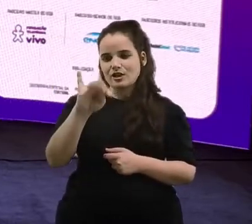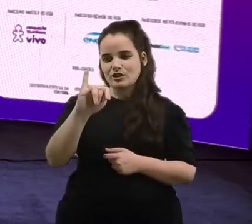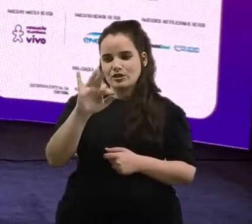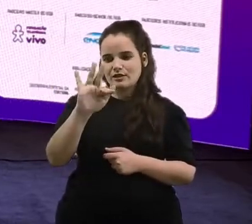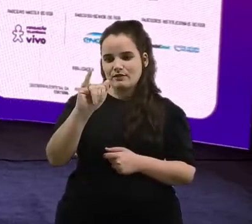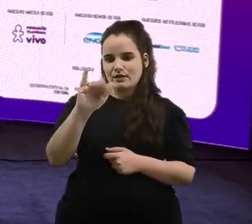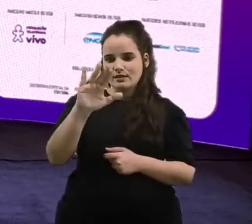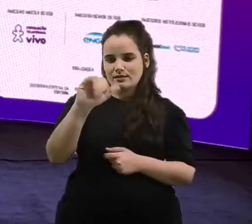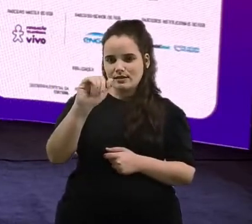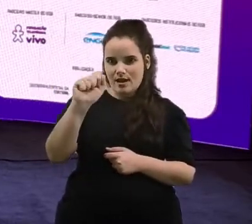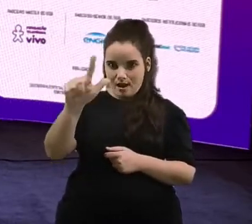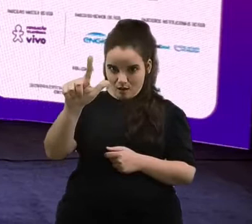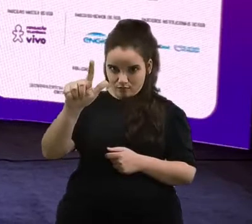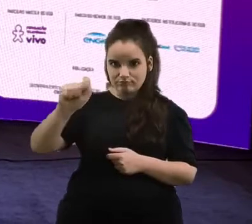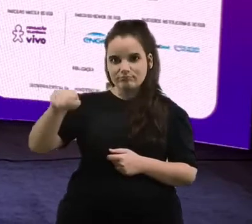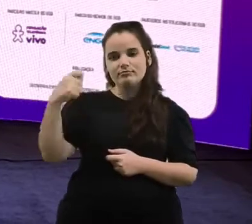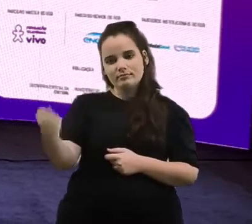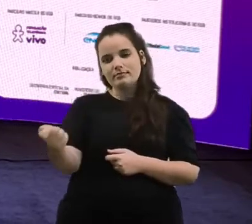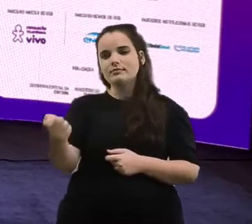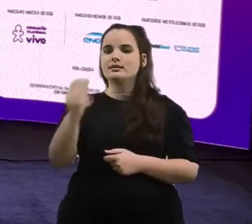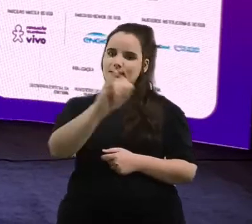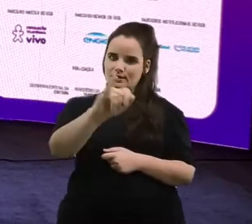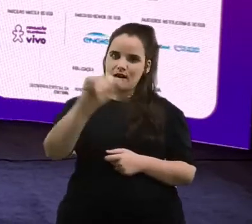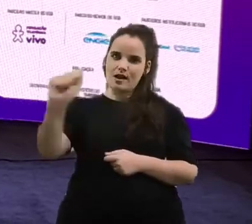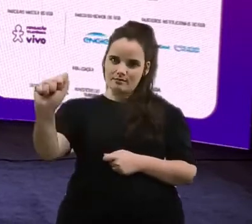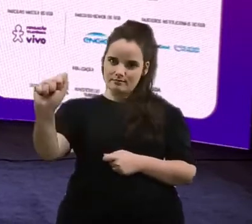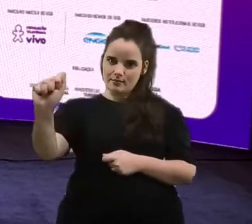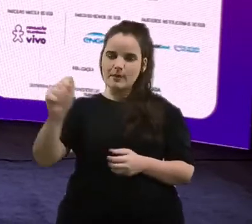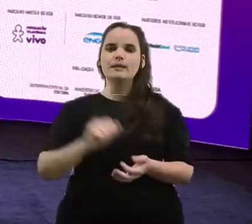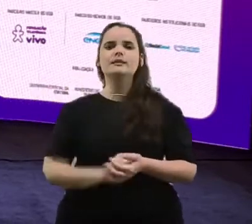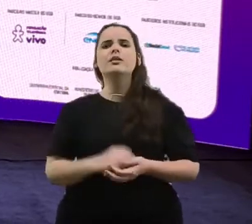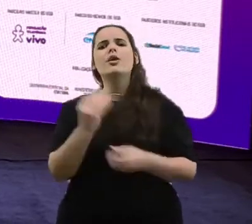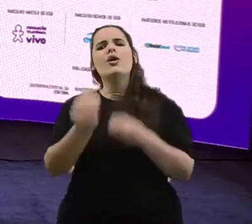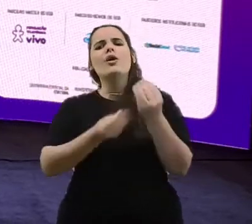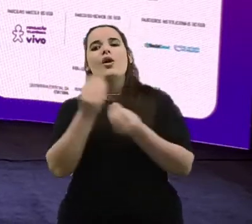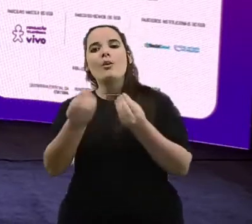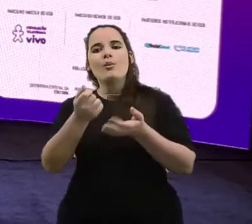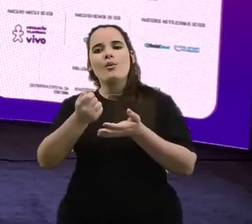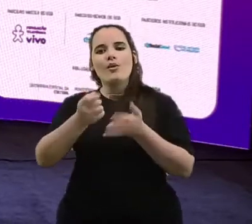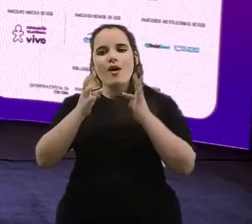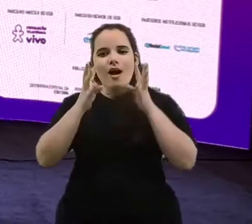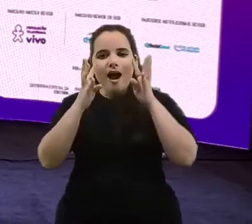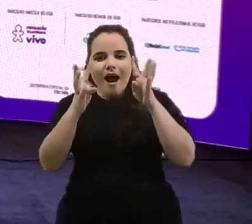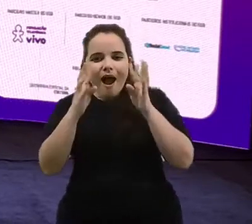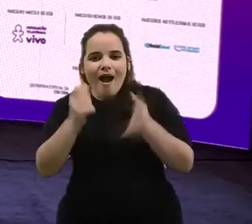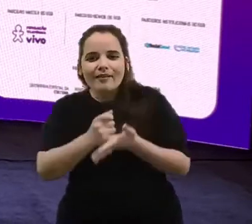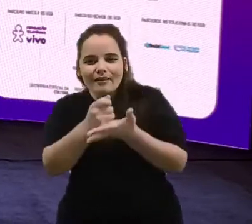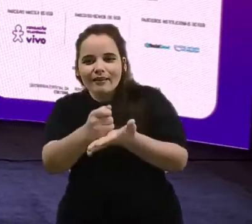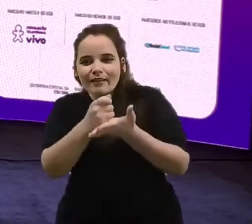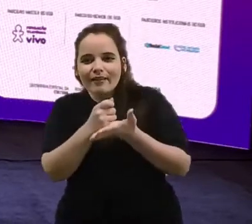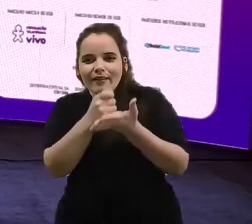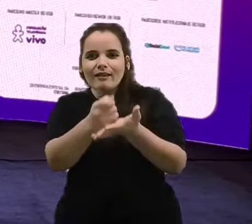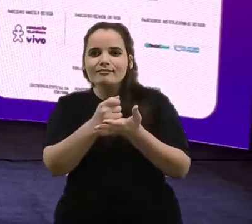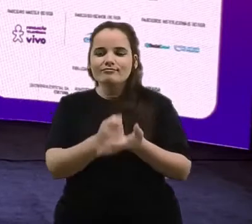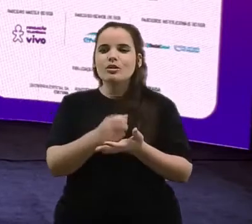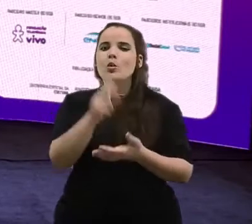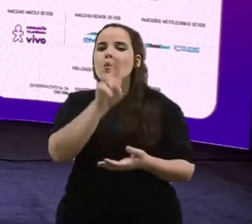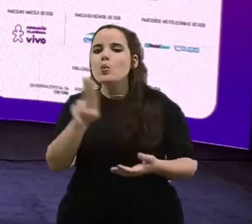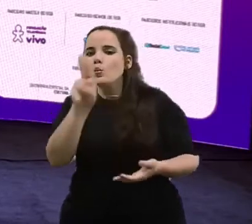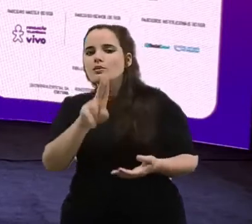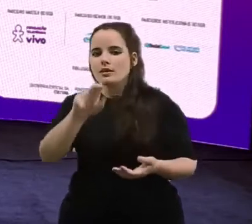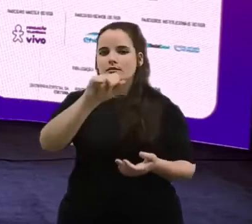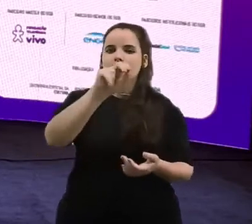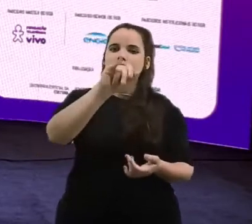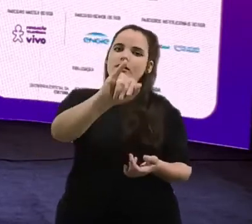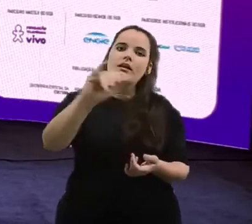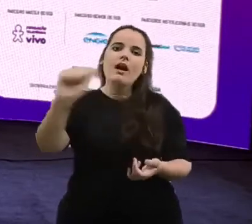atender somente por inteligência artificial, sem interferência humana, como é que isso funciona? Quem usa, resultados,